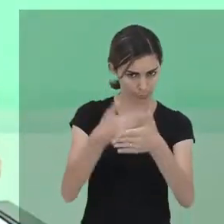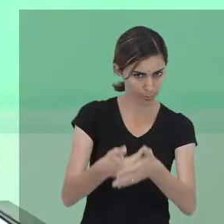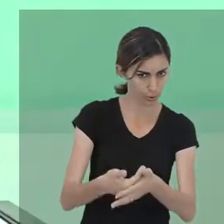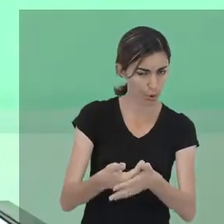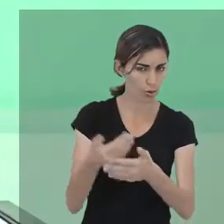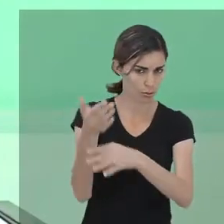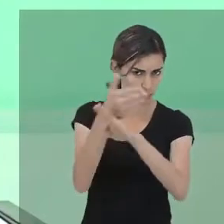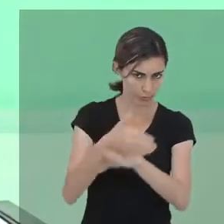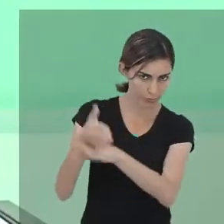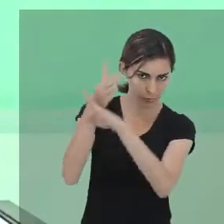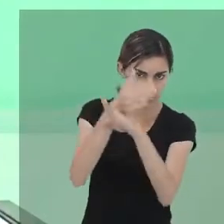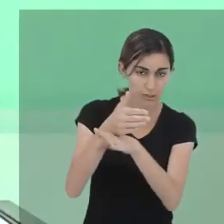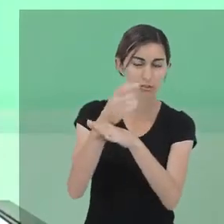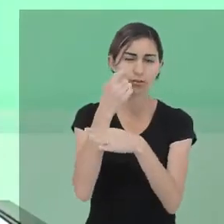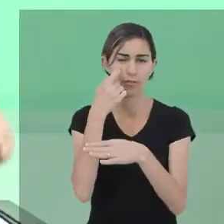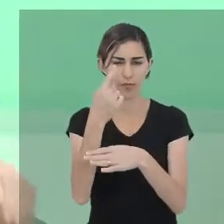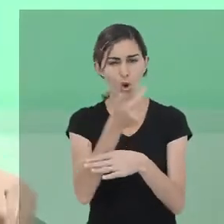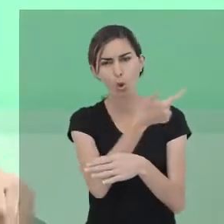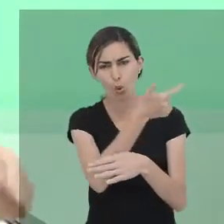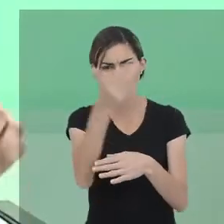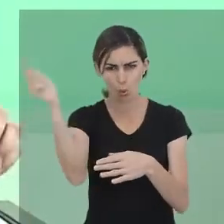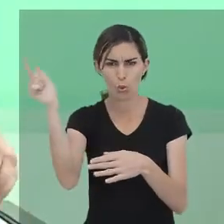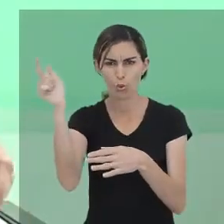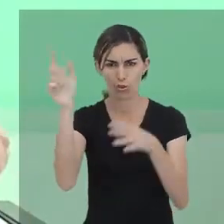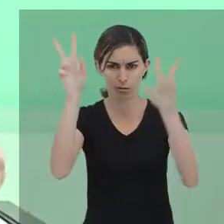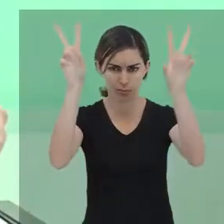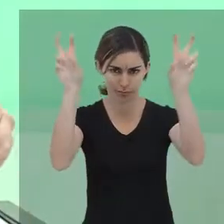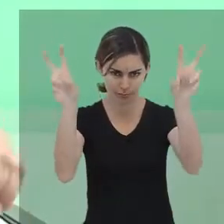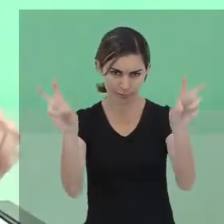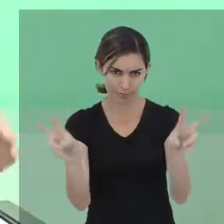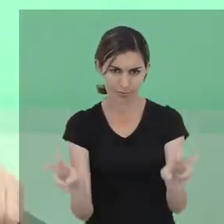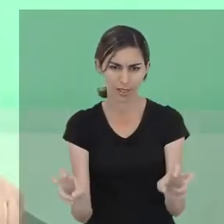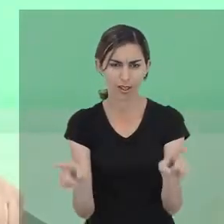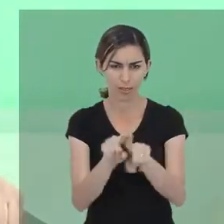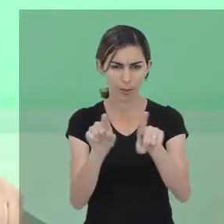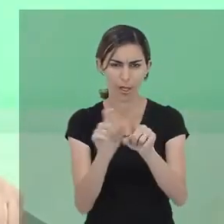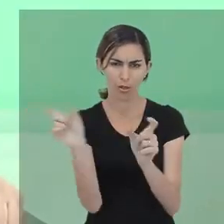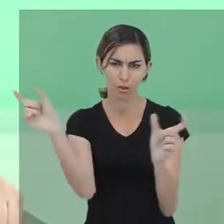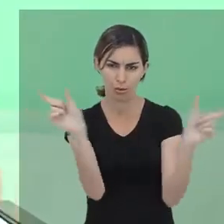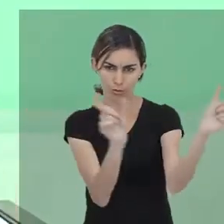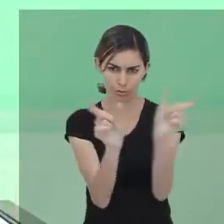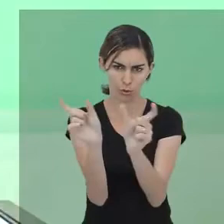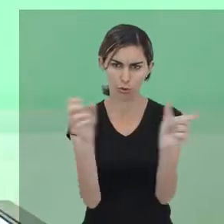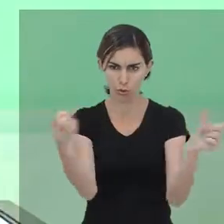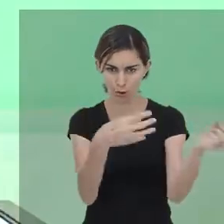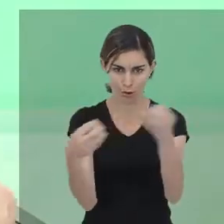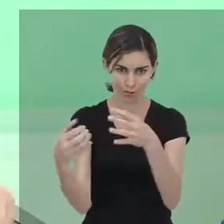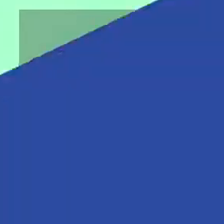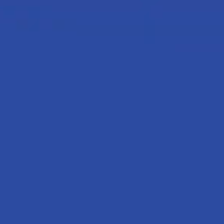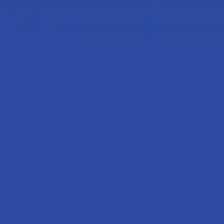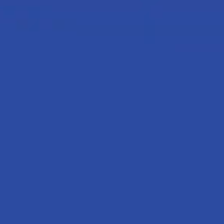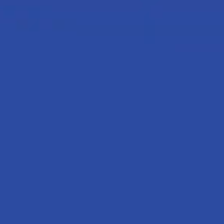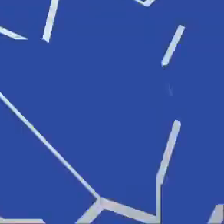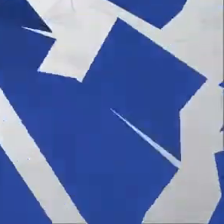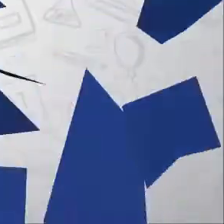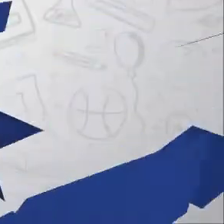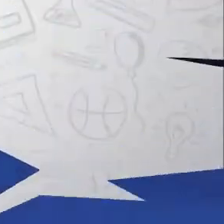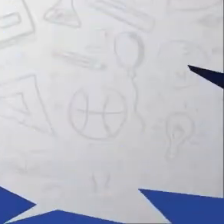No próximo vídeo a gente vai ver outros tópicos também para formar novas palavras, ok? See you!